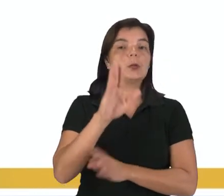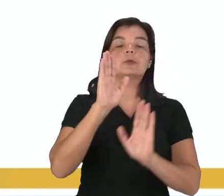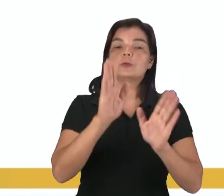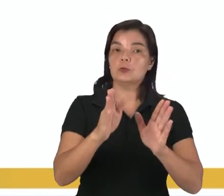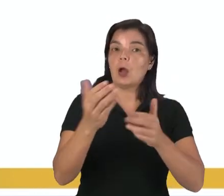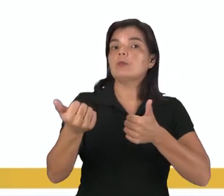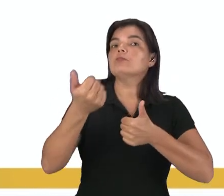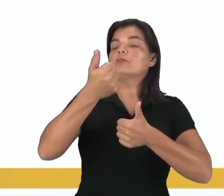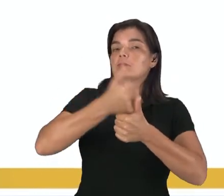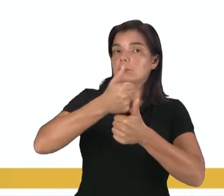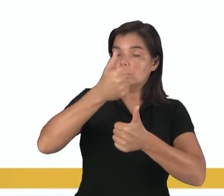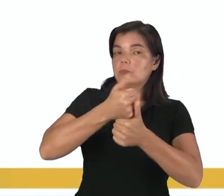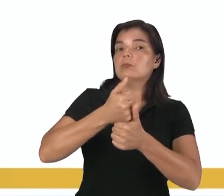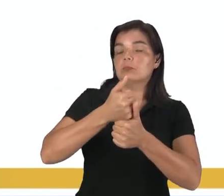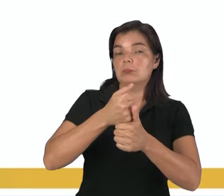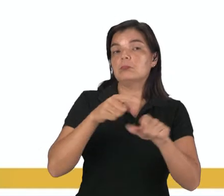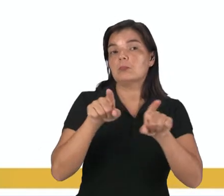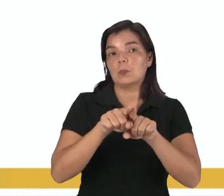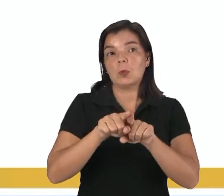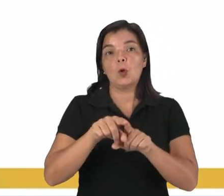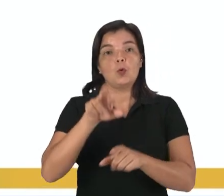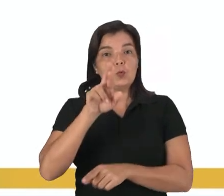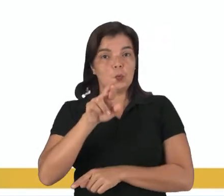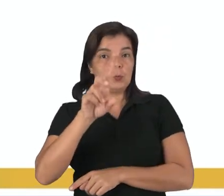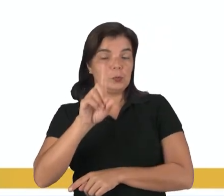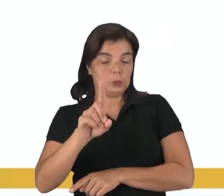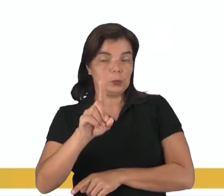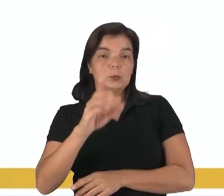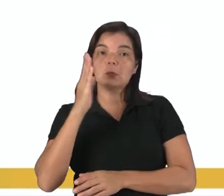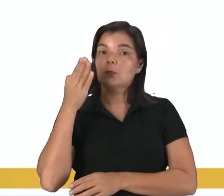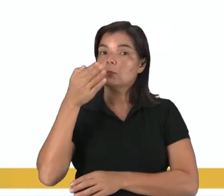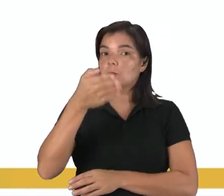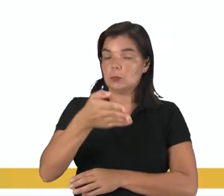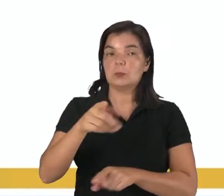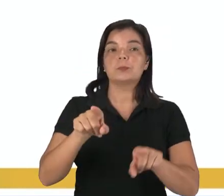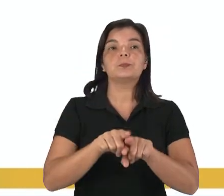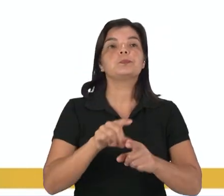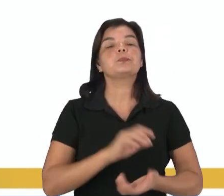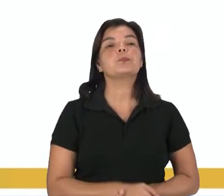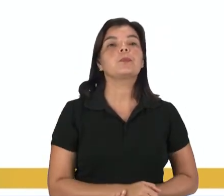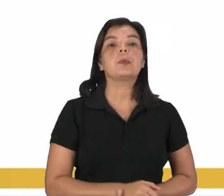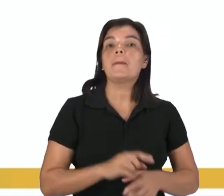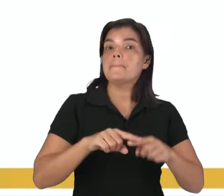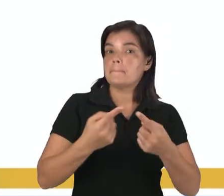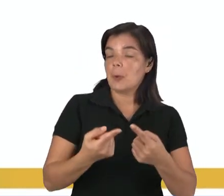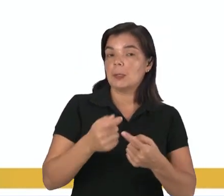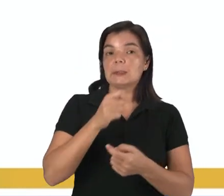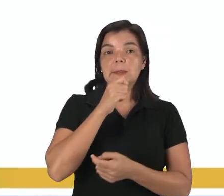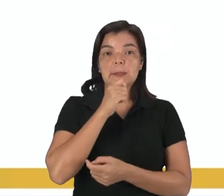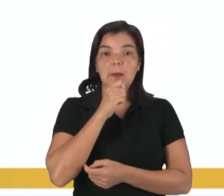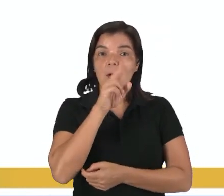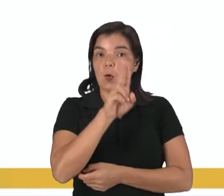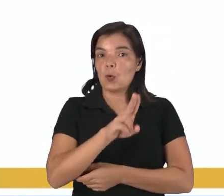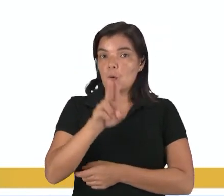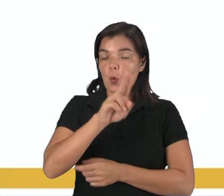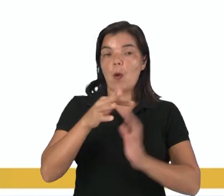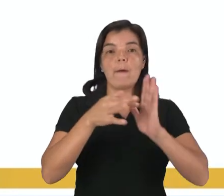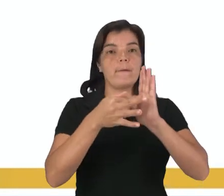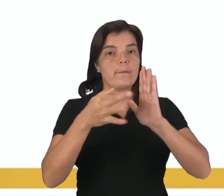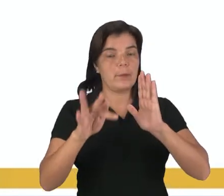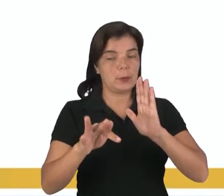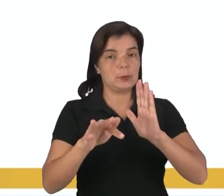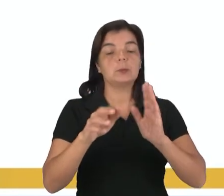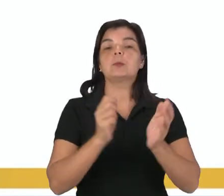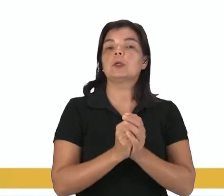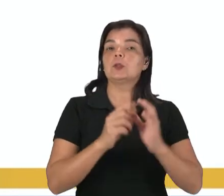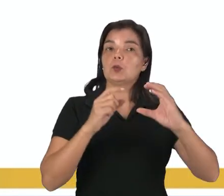Raio né você já pode aplicar e o diâmetro é o valor do diâmetro direto na relação mas como nós estamos utilizando nessa